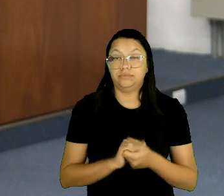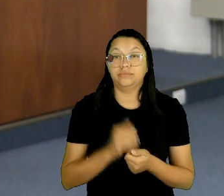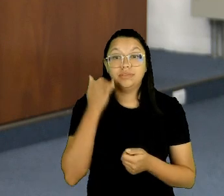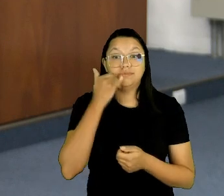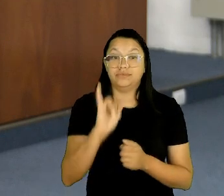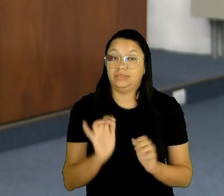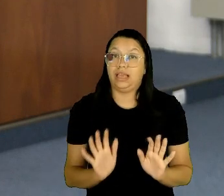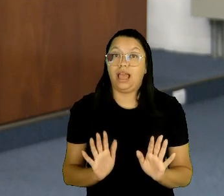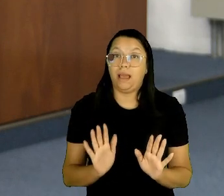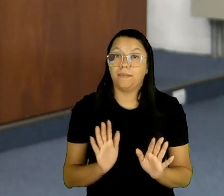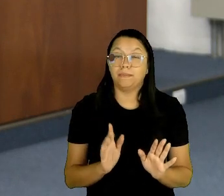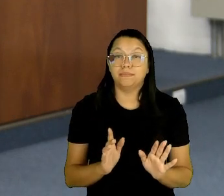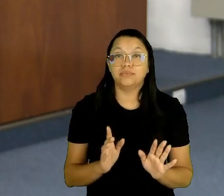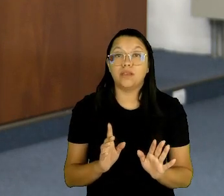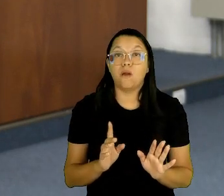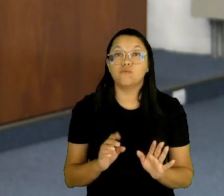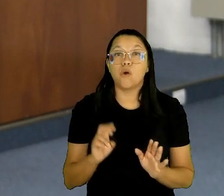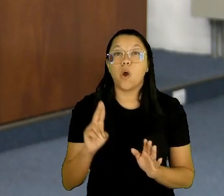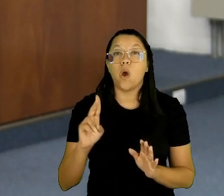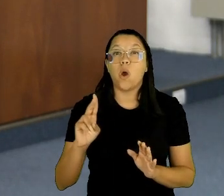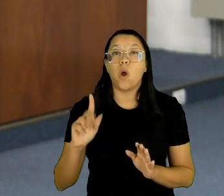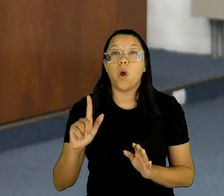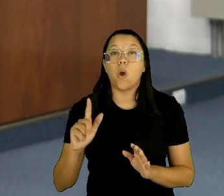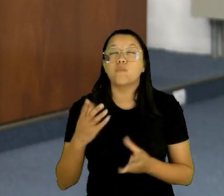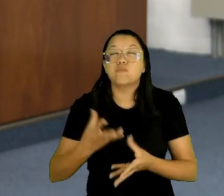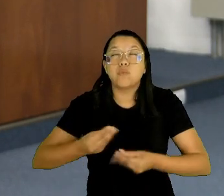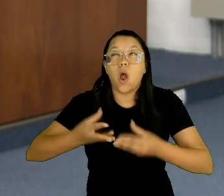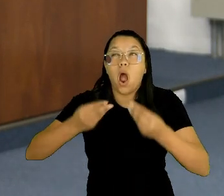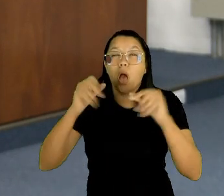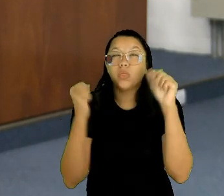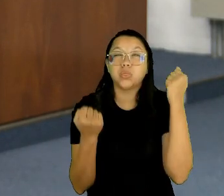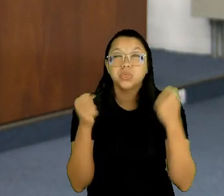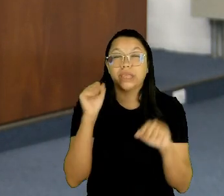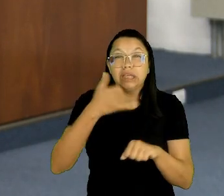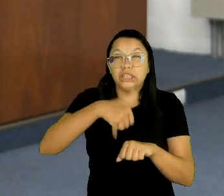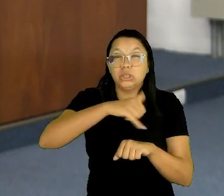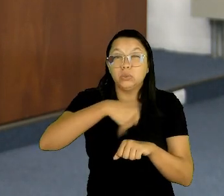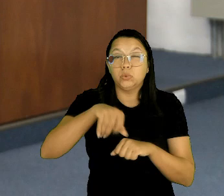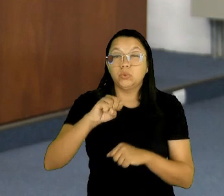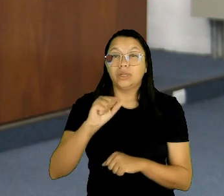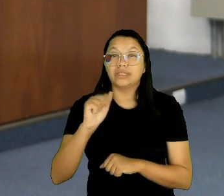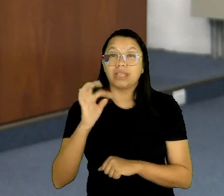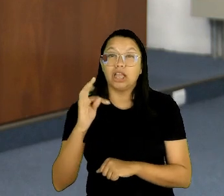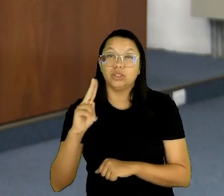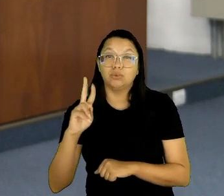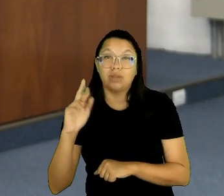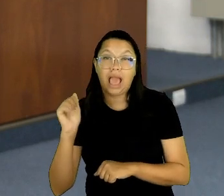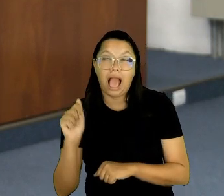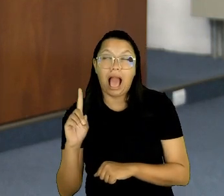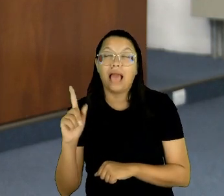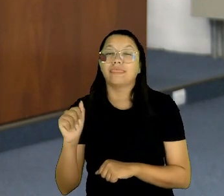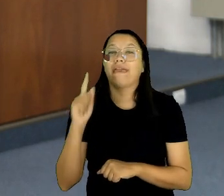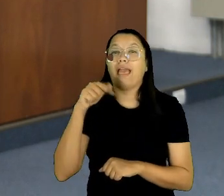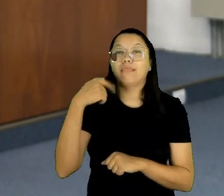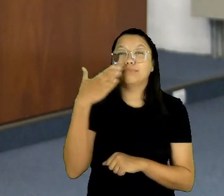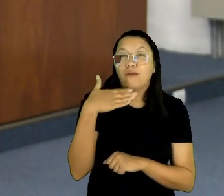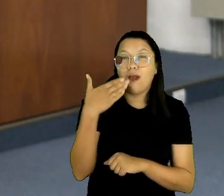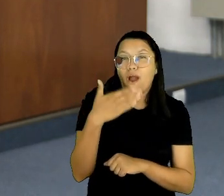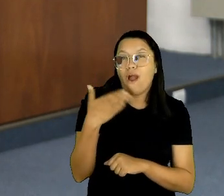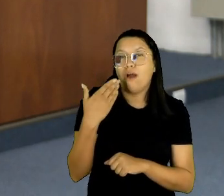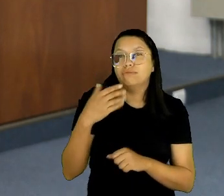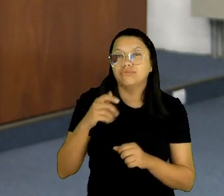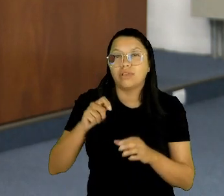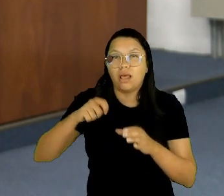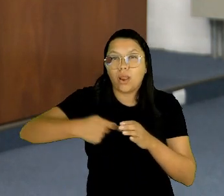industrializadas, limitar e evitar ao máximo os ultraprocessados, que aqui já vai entrar gordura saturada nos doces,